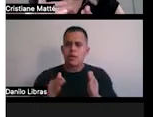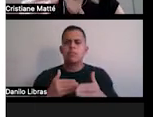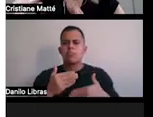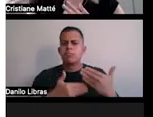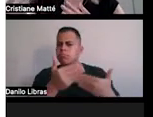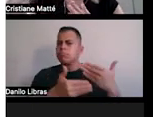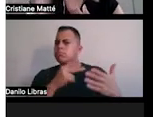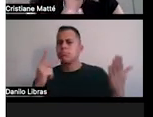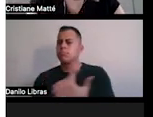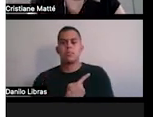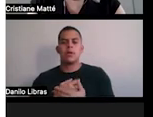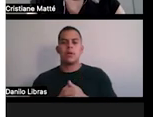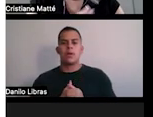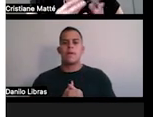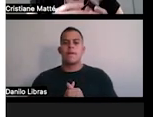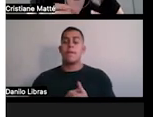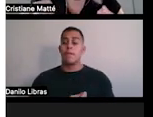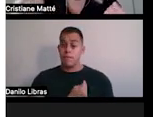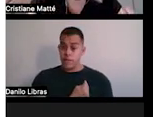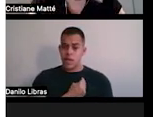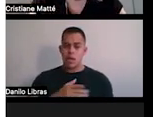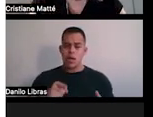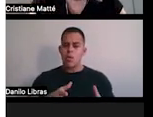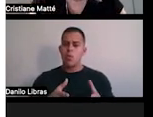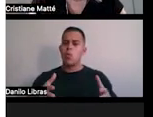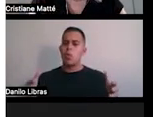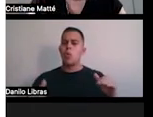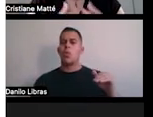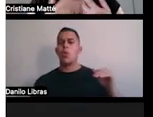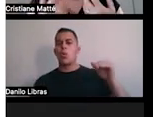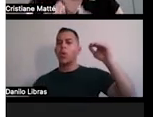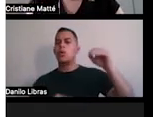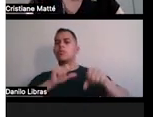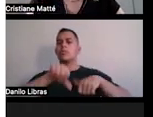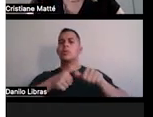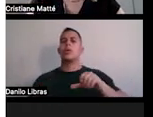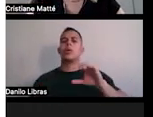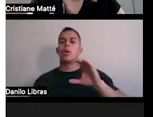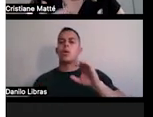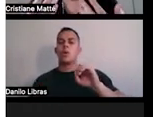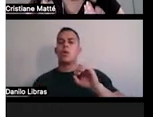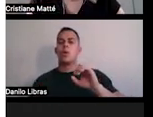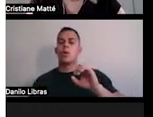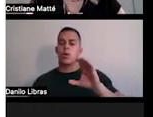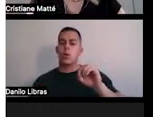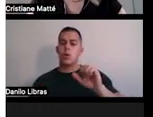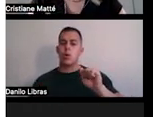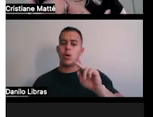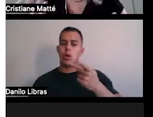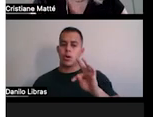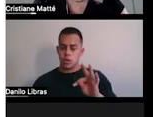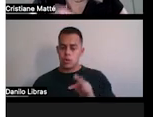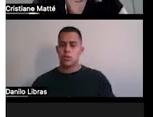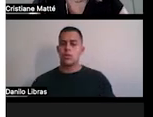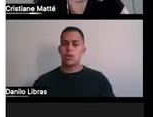eles se desenvolveram ao longo da vida e isso se transformou numa coorte que é muito estudada. A Tessa Rosenbaum